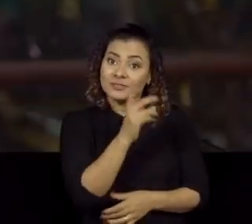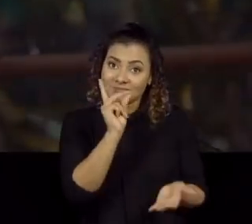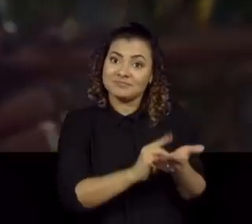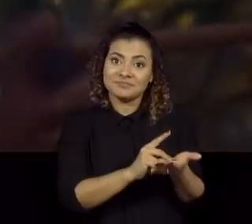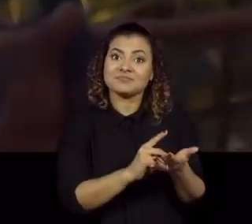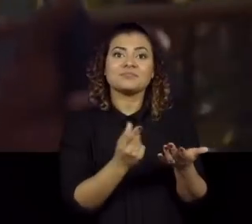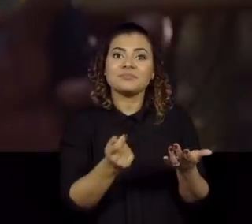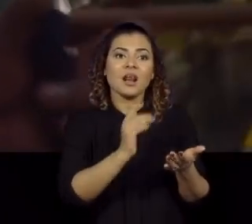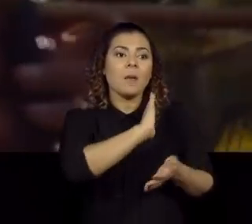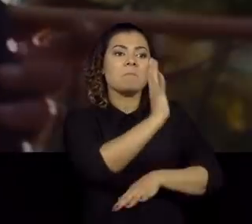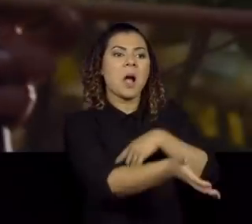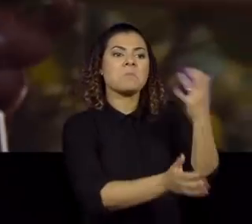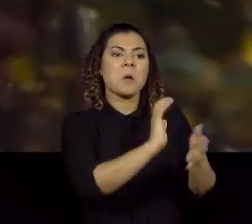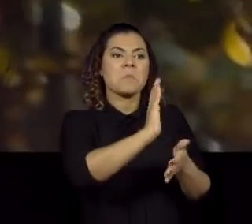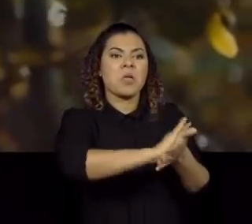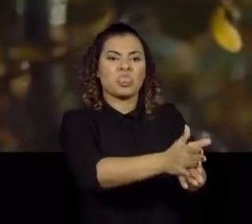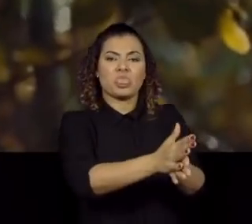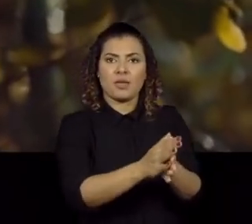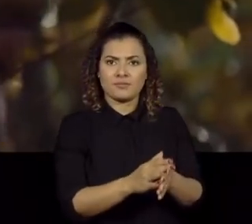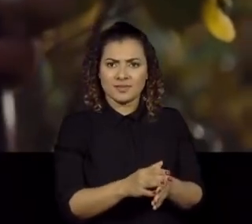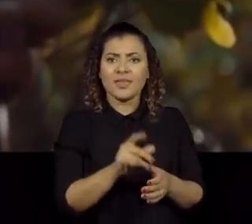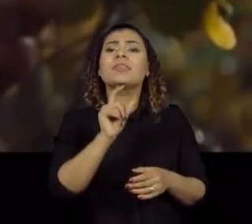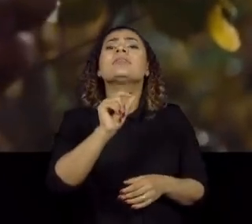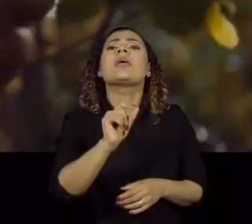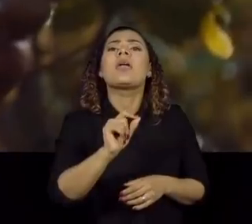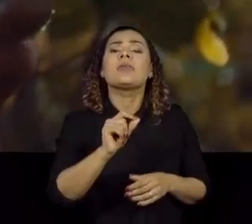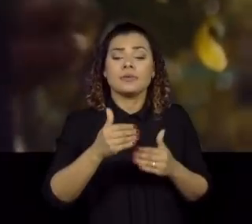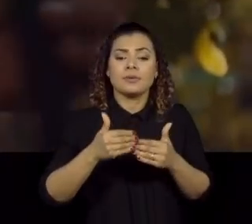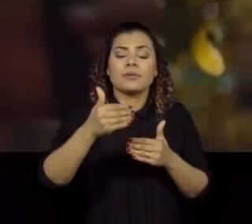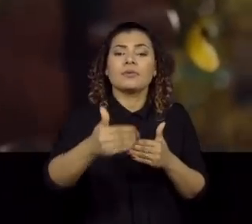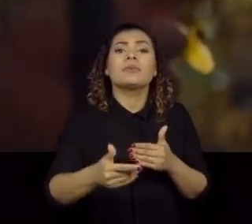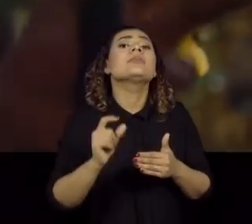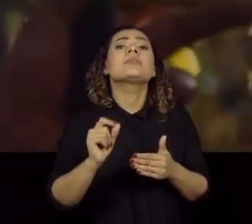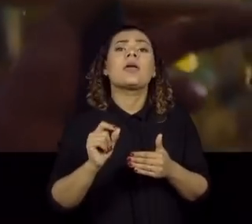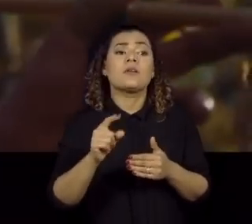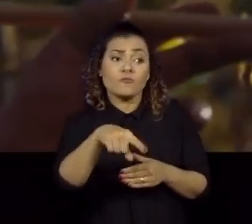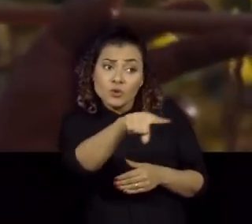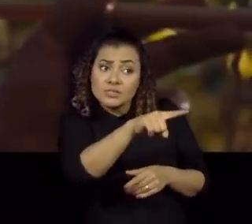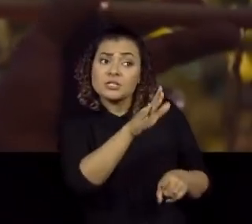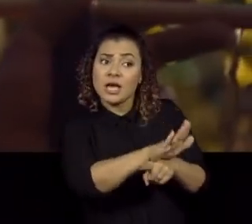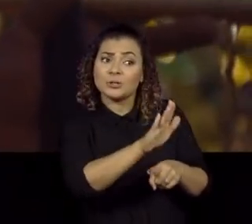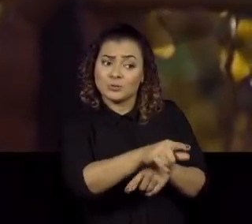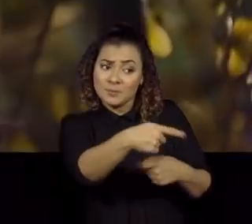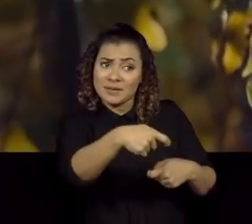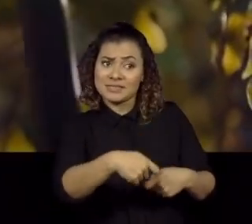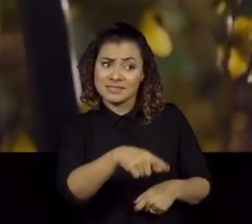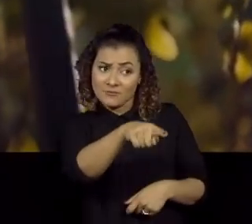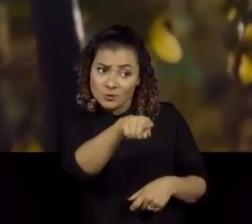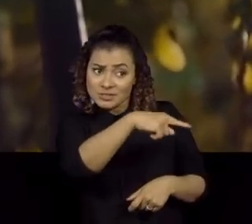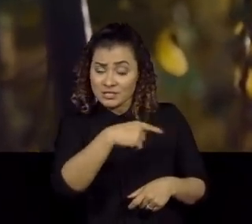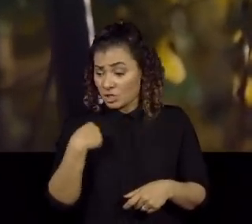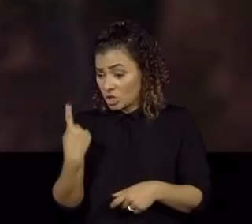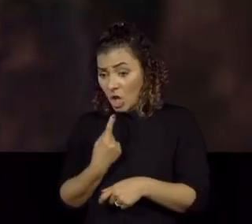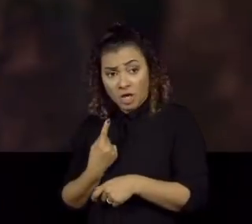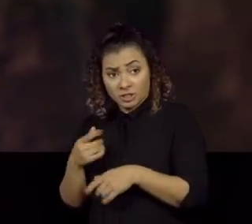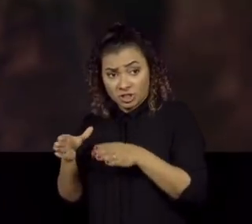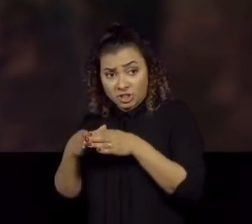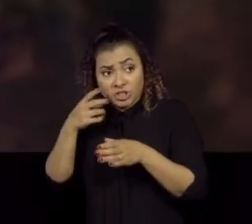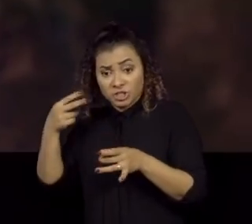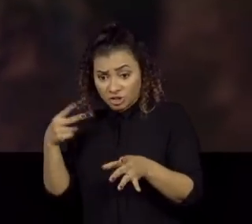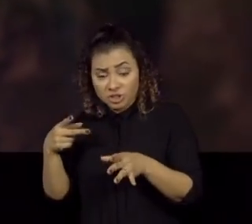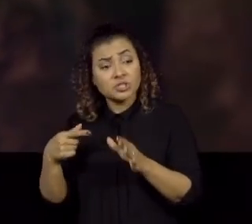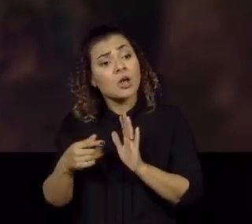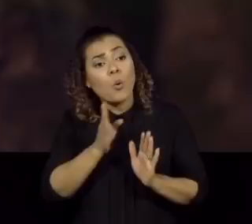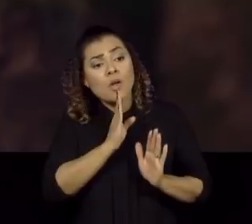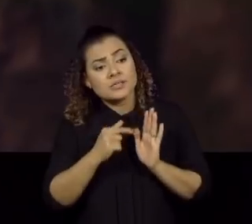estamos destruindo tudo. O Davi fala, quem está doente, precisando de ajuda, são vocês. Eu quero fazer esse filme para vocês nos